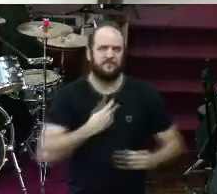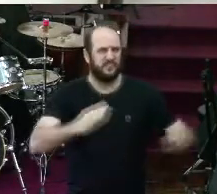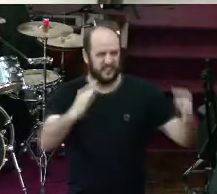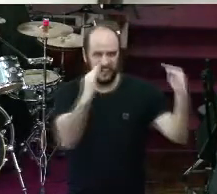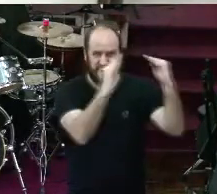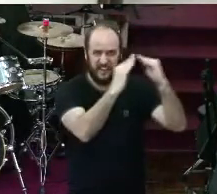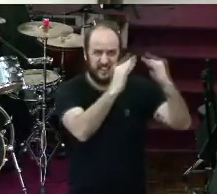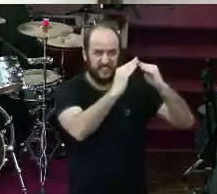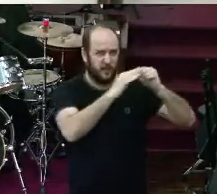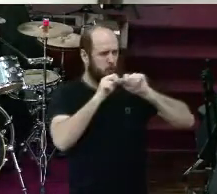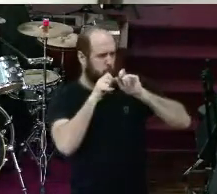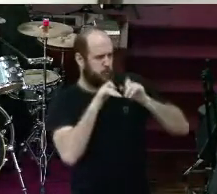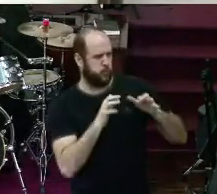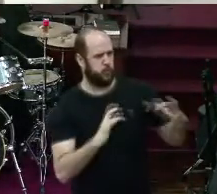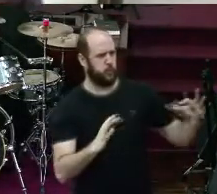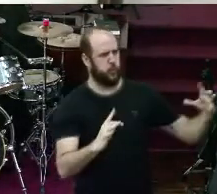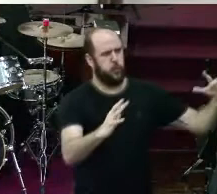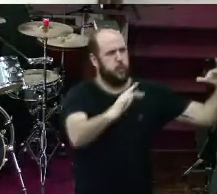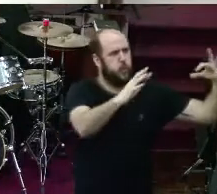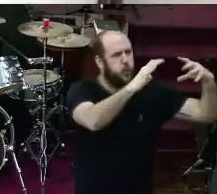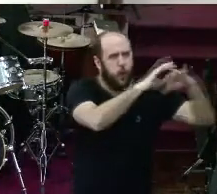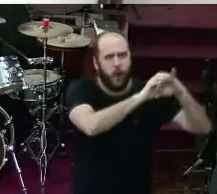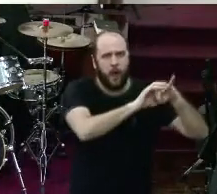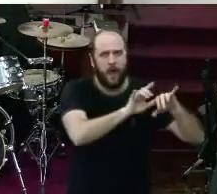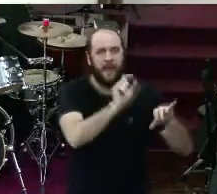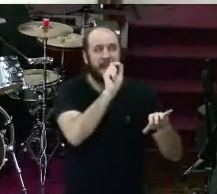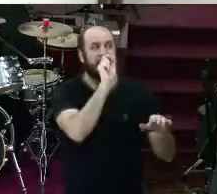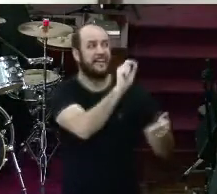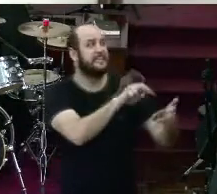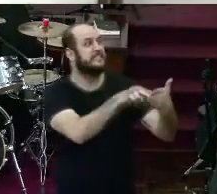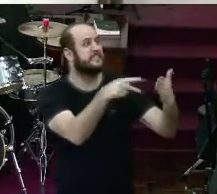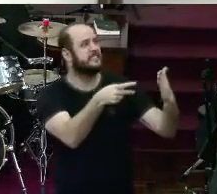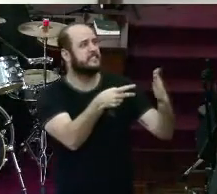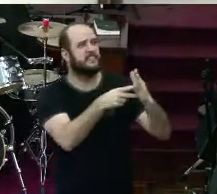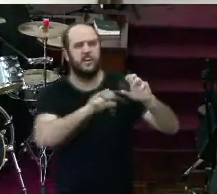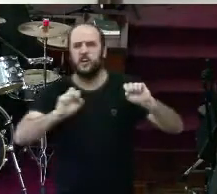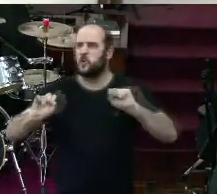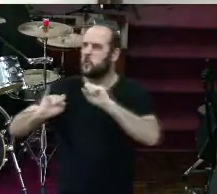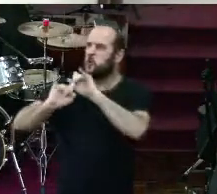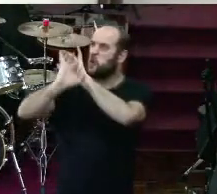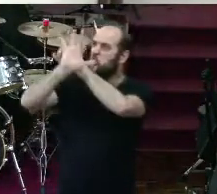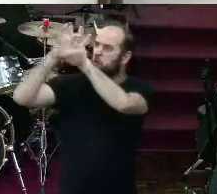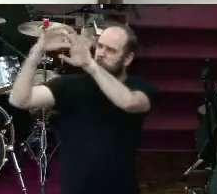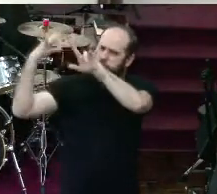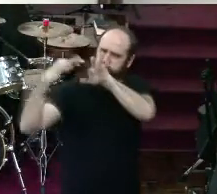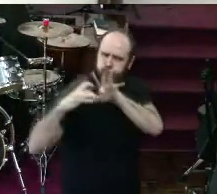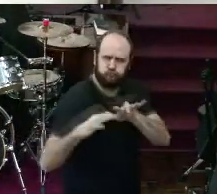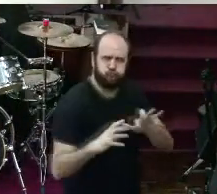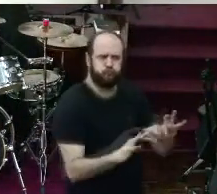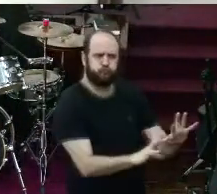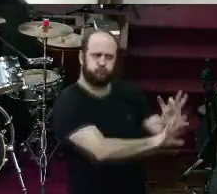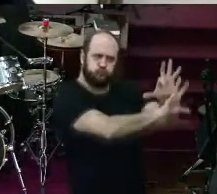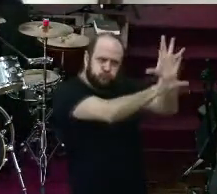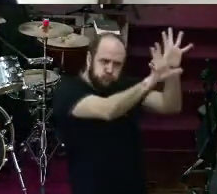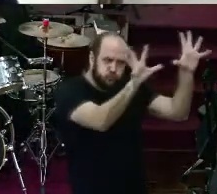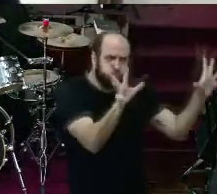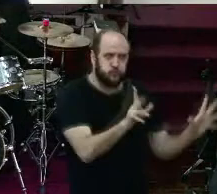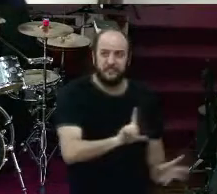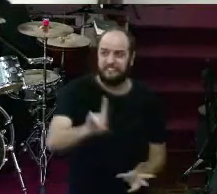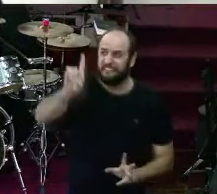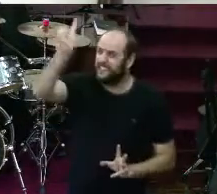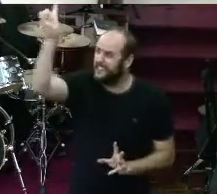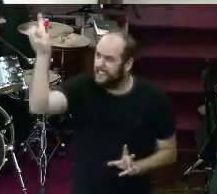de fumaça, é a ideia de que a casa se encheu da glória de Deus, da presença de Deus.